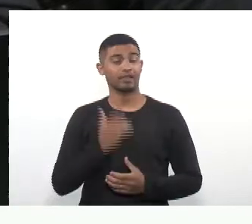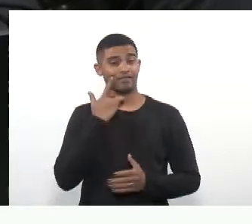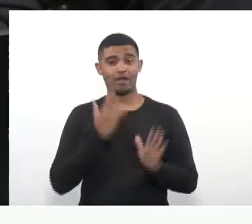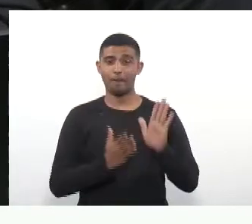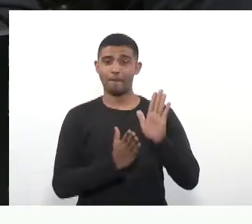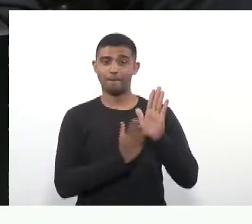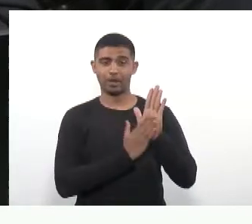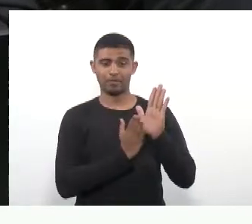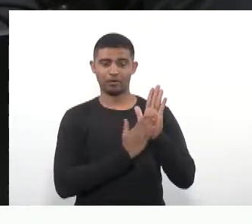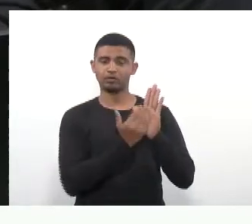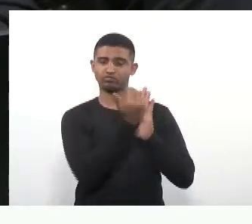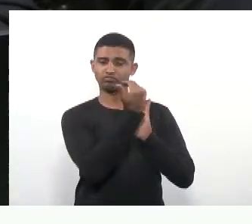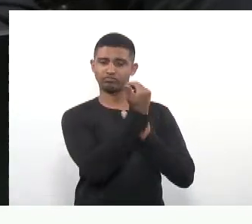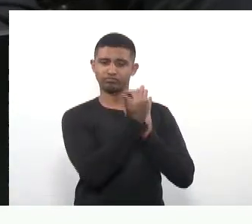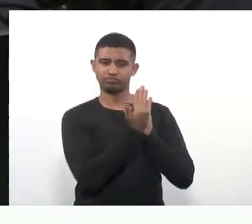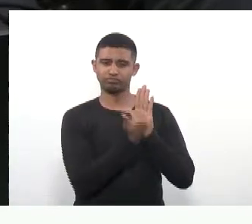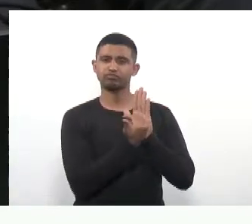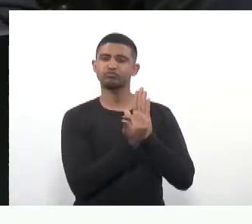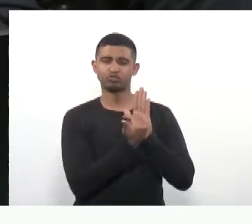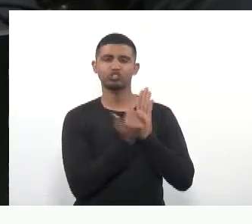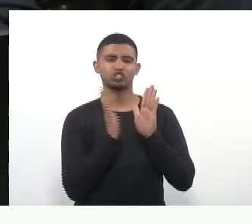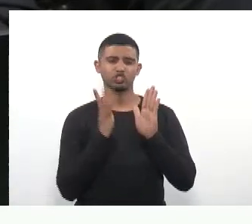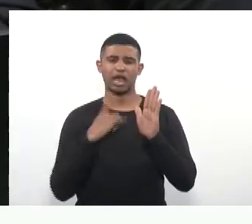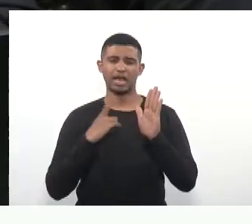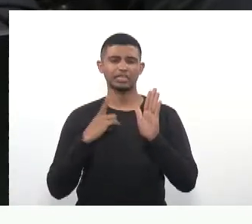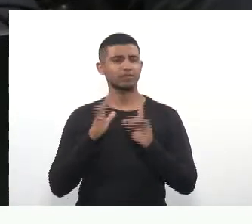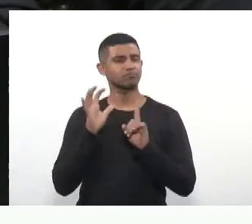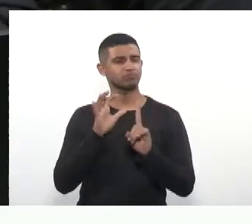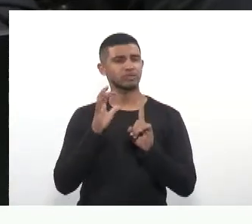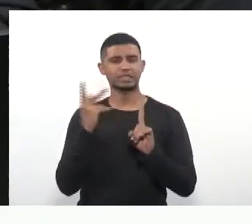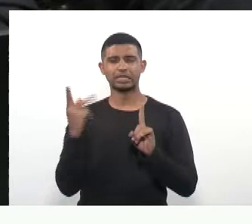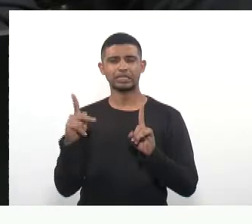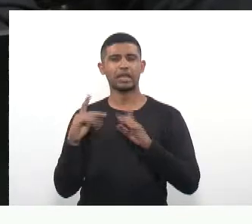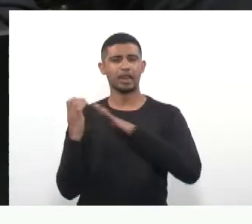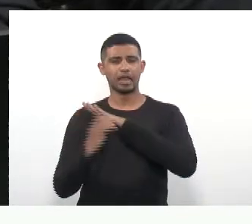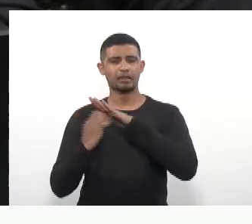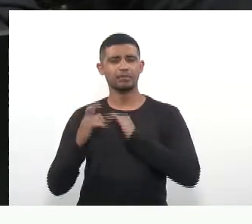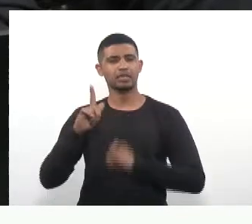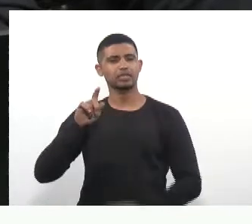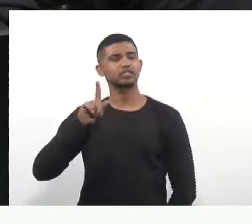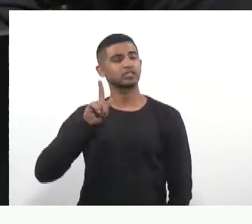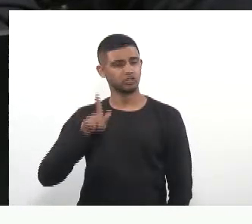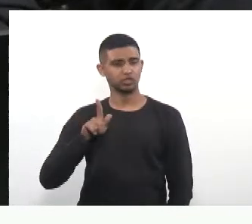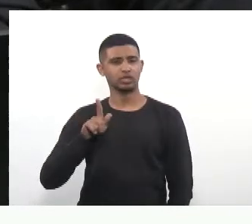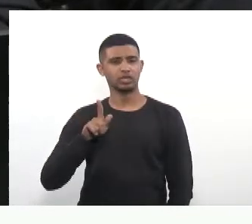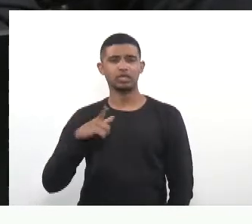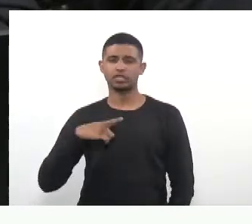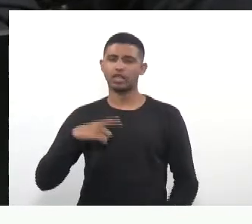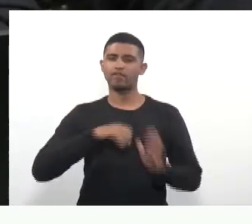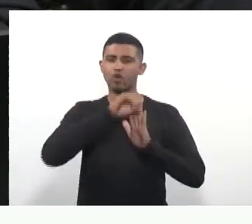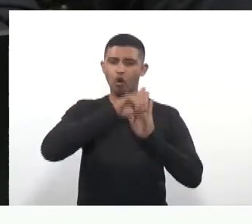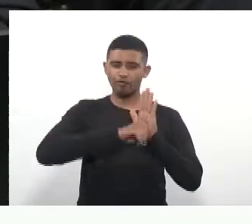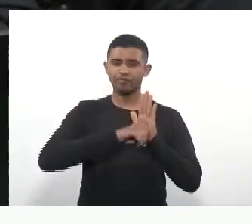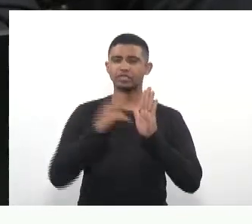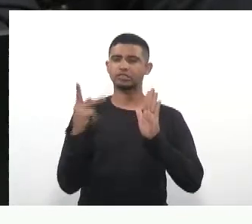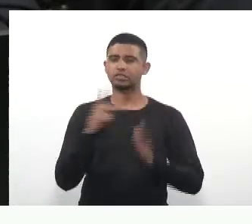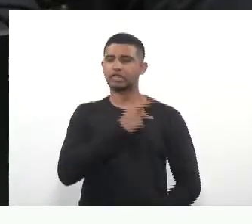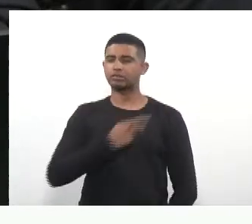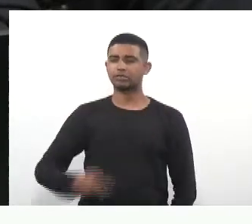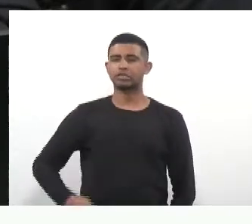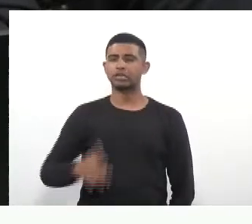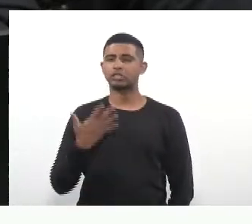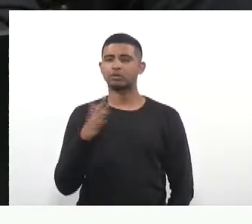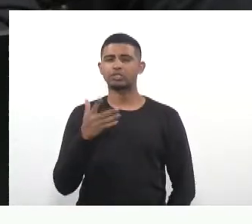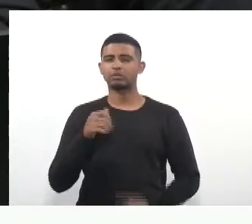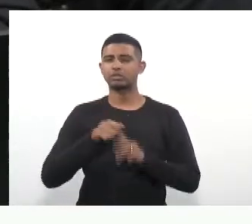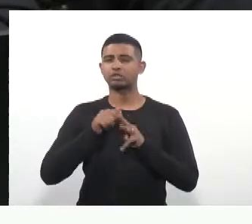proposta foi provocada pela própria Genersa, através do ofício do seu presidente, há uns 3